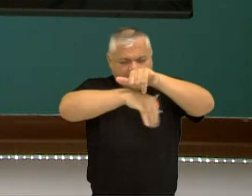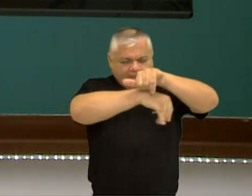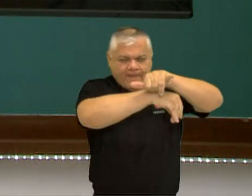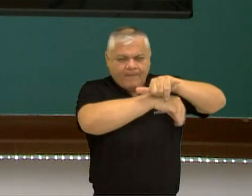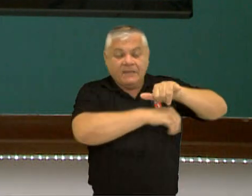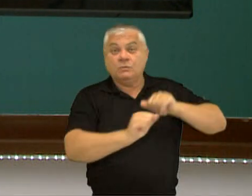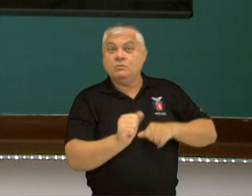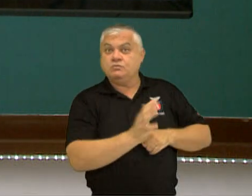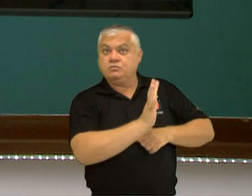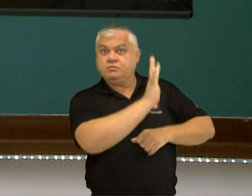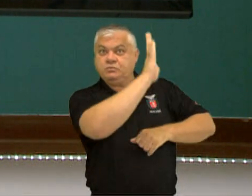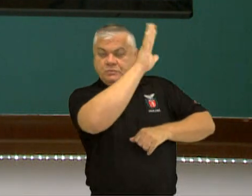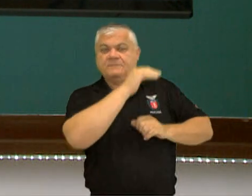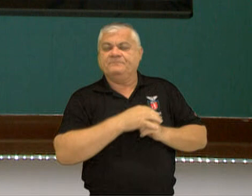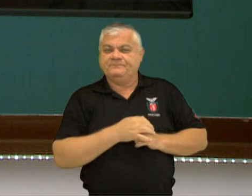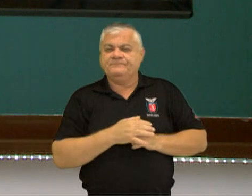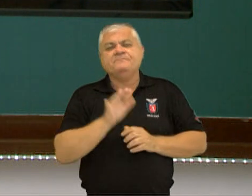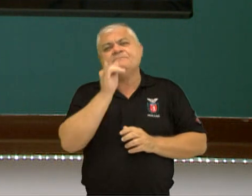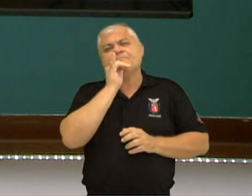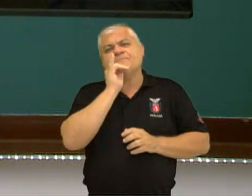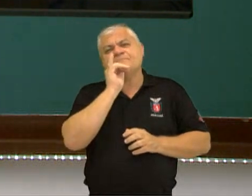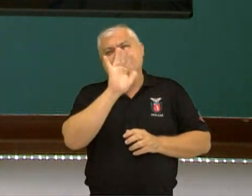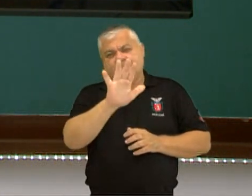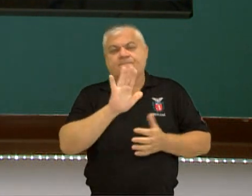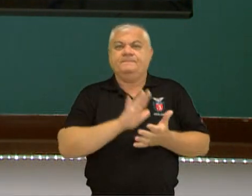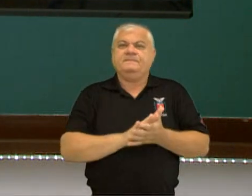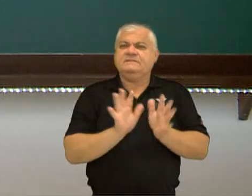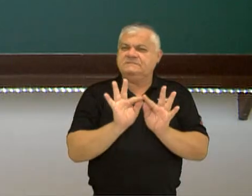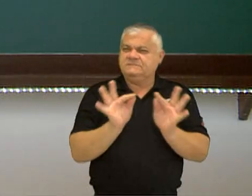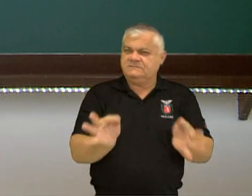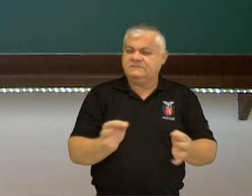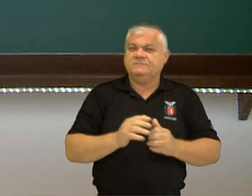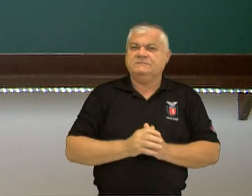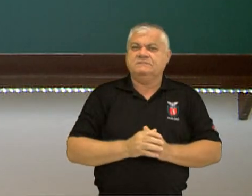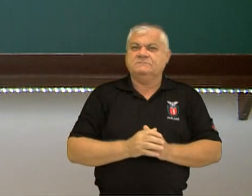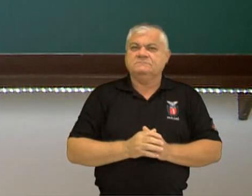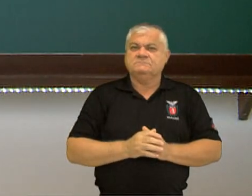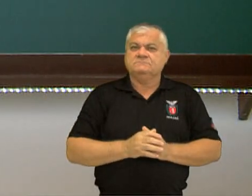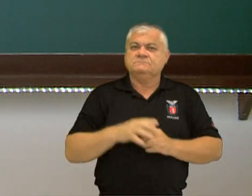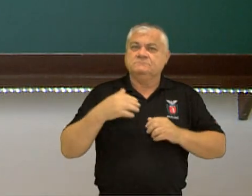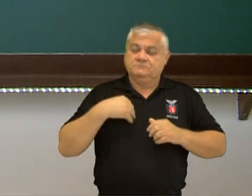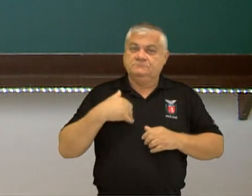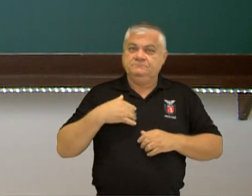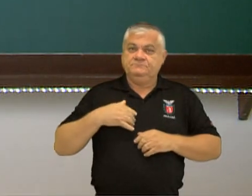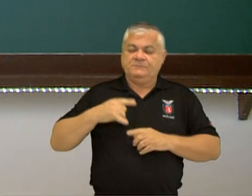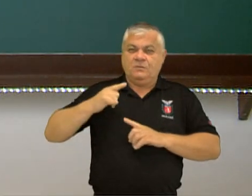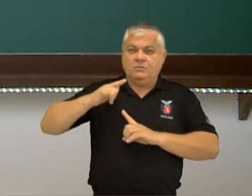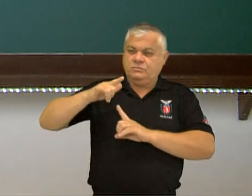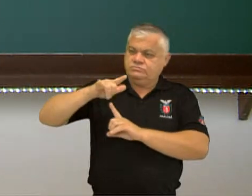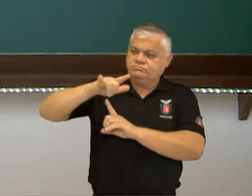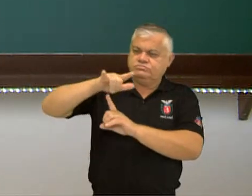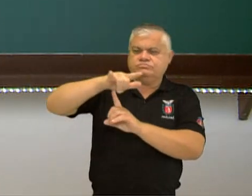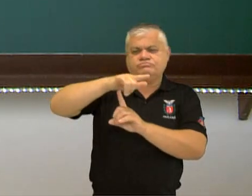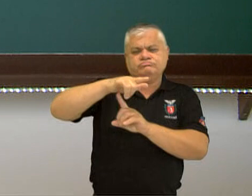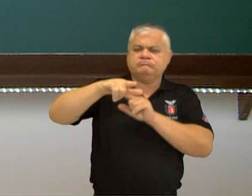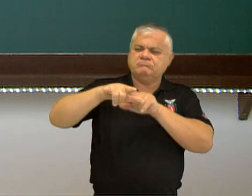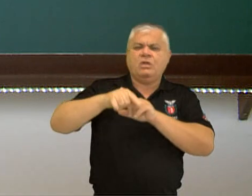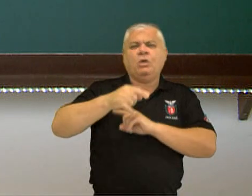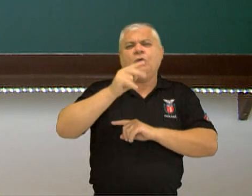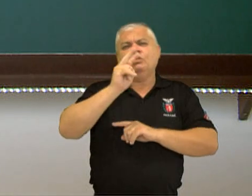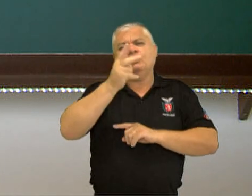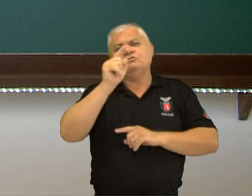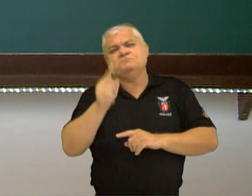começar a fazer alguns cálculos bastante simples. Quando a gente fala na aquisição de um drone, talvez um drone custe